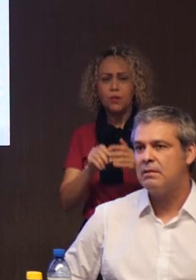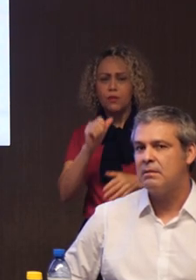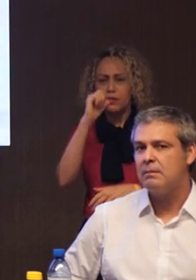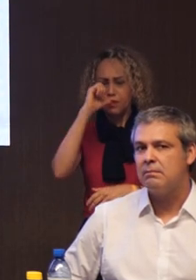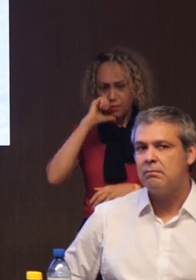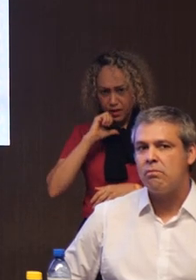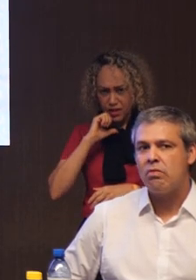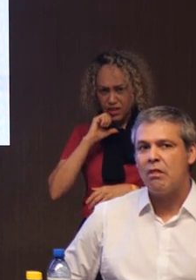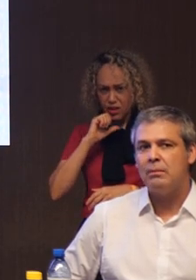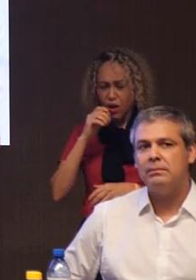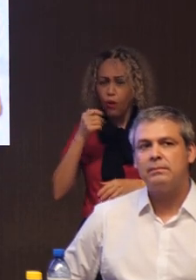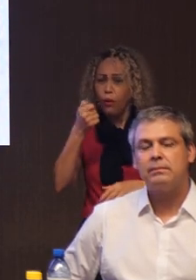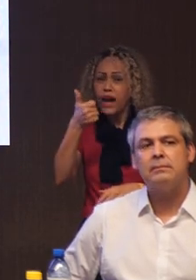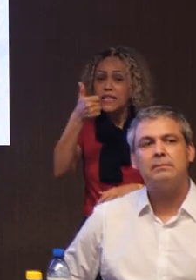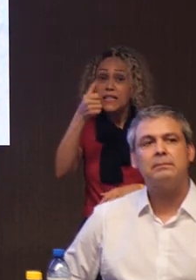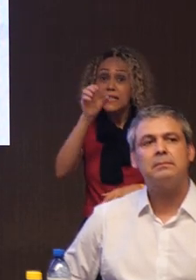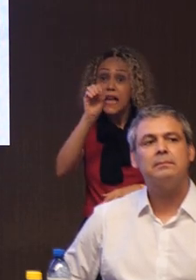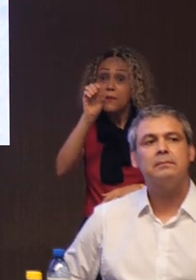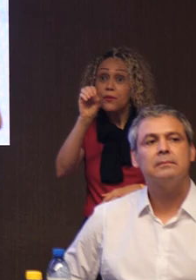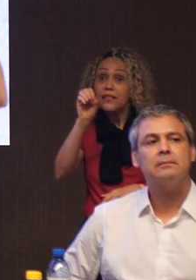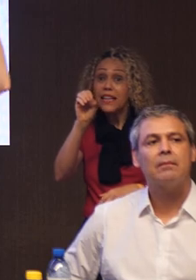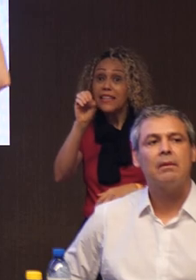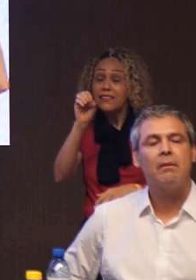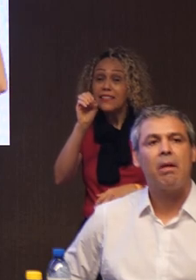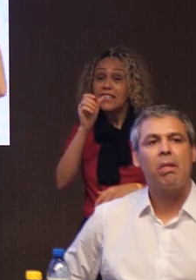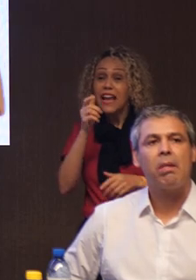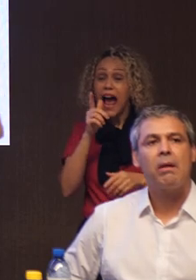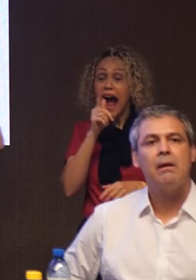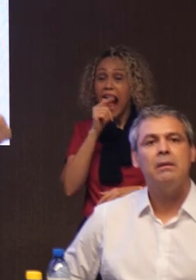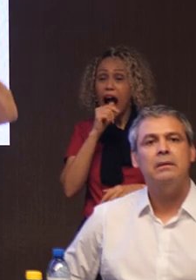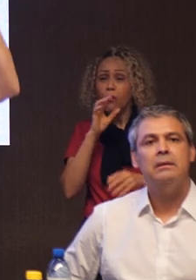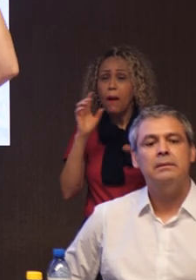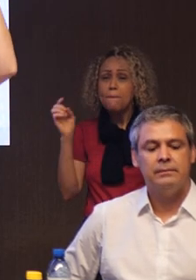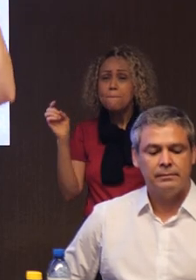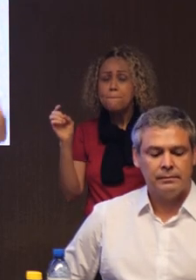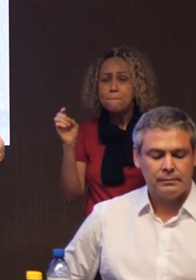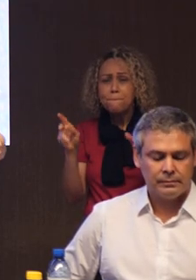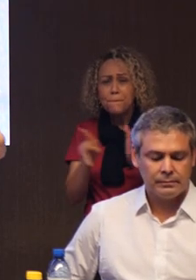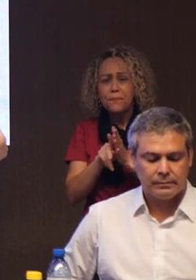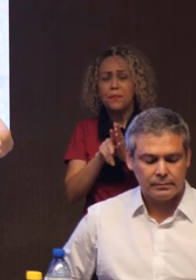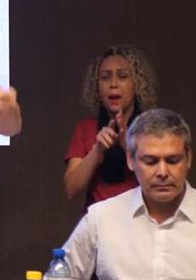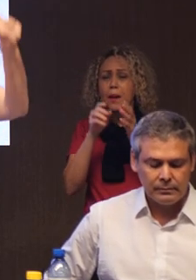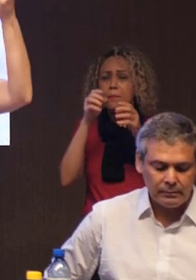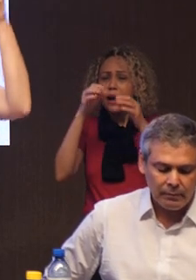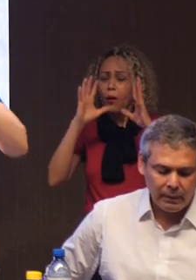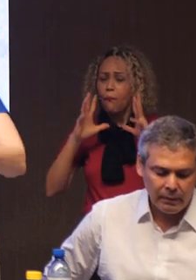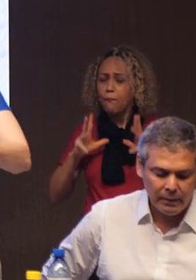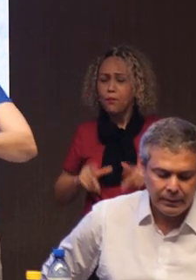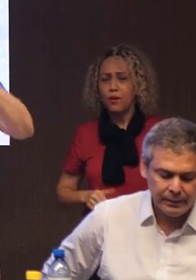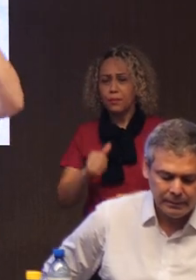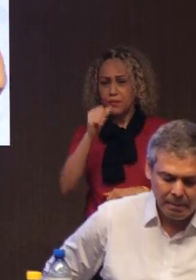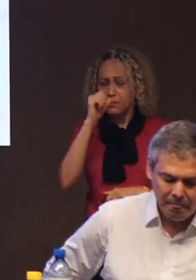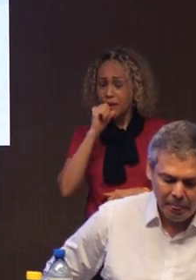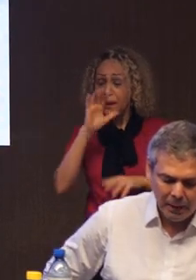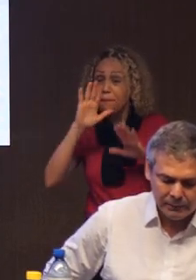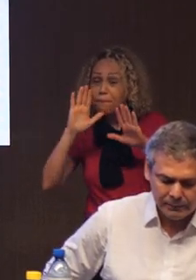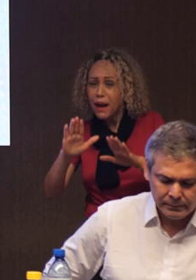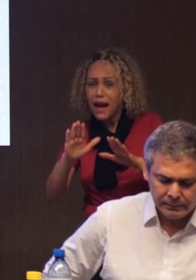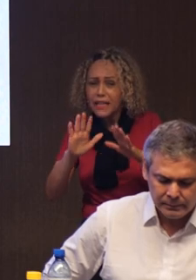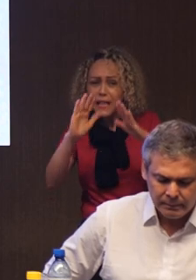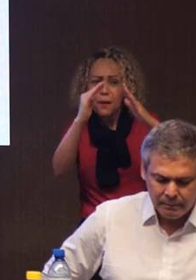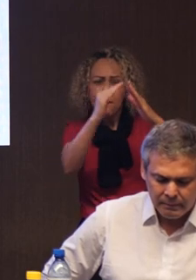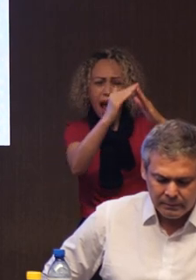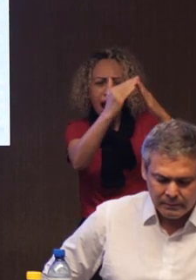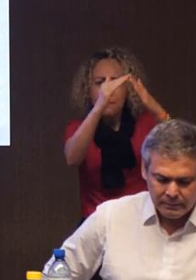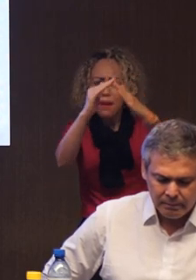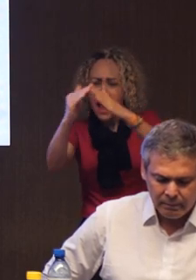água potável na cidade, os bolsões das regiões onde não chega água, não chega porque o atual